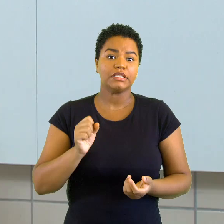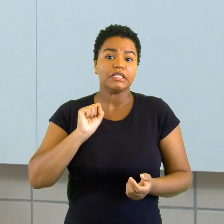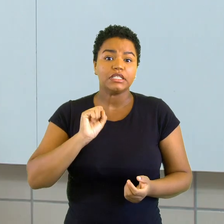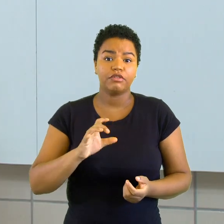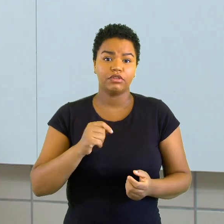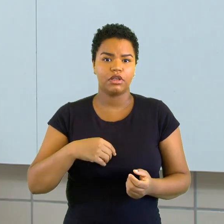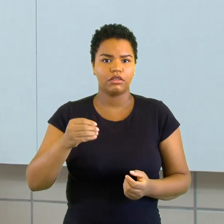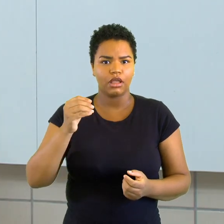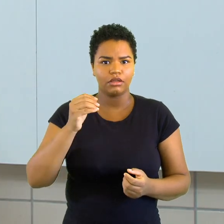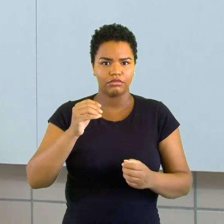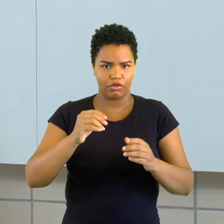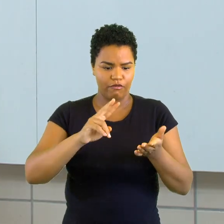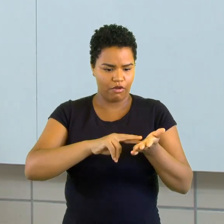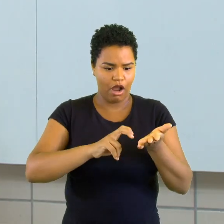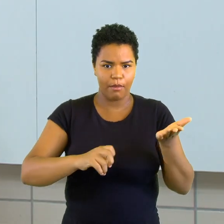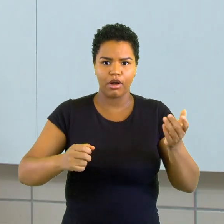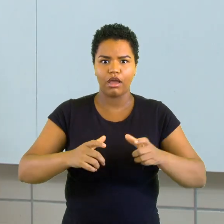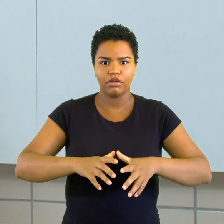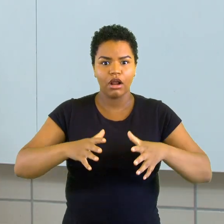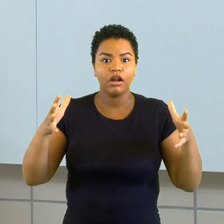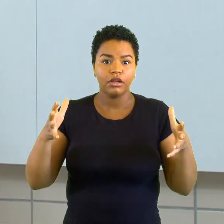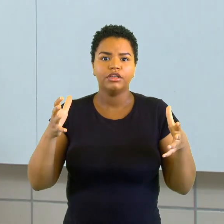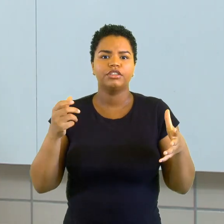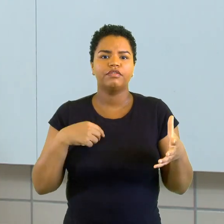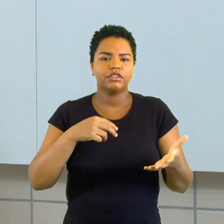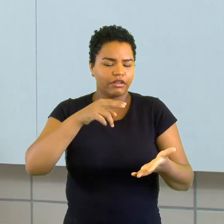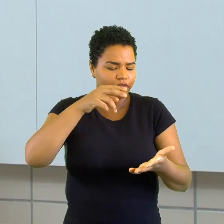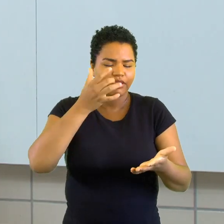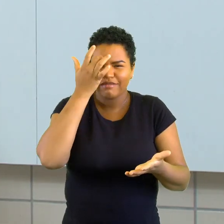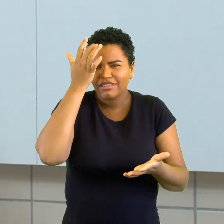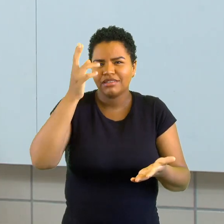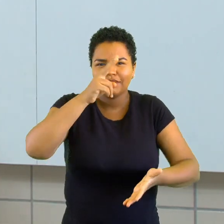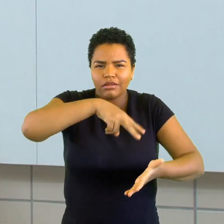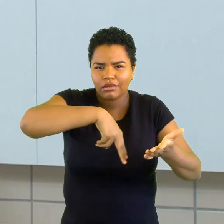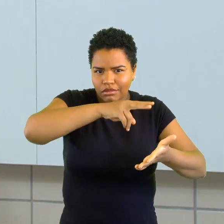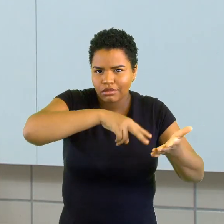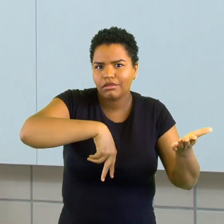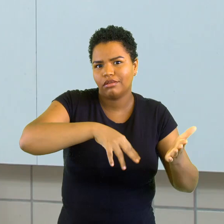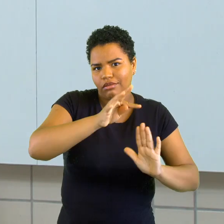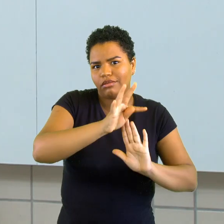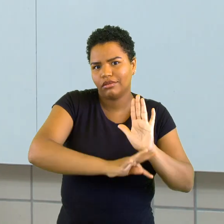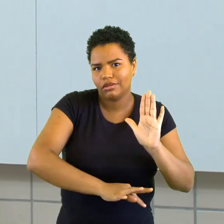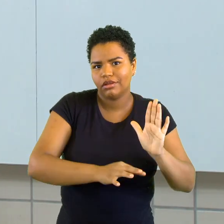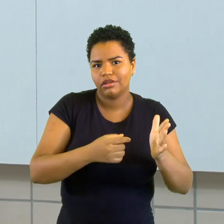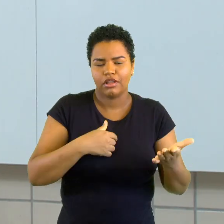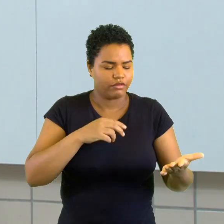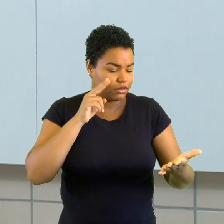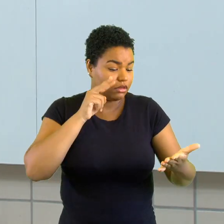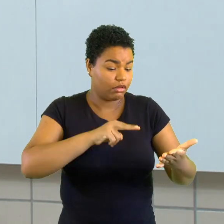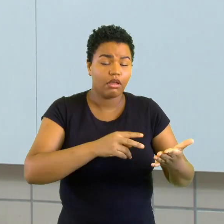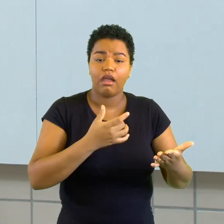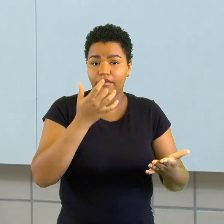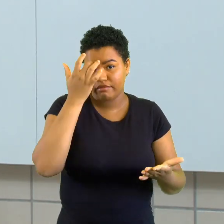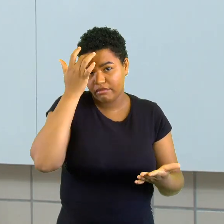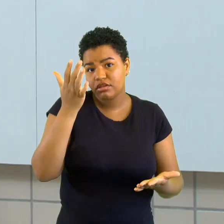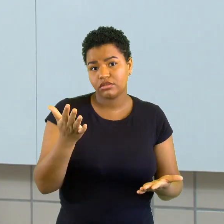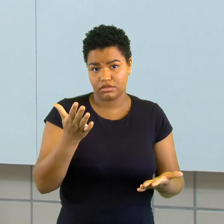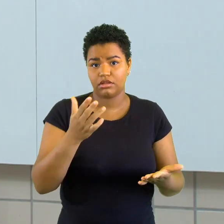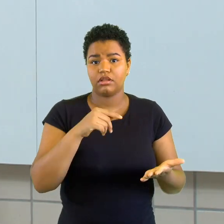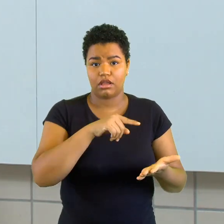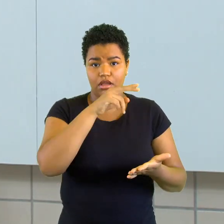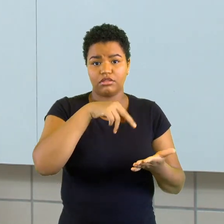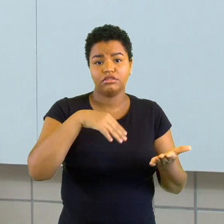texto, na hora de você fazer a leitura e entender o que aquele texto está te dizendo, né? Então é muito importante que vocês